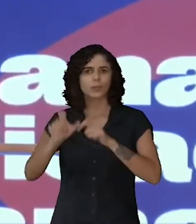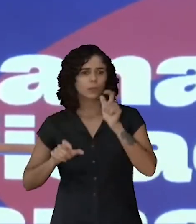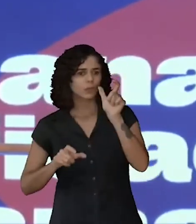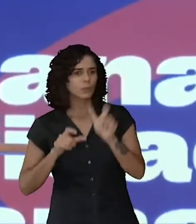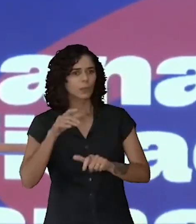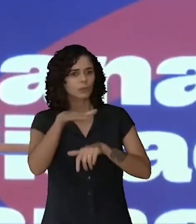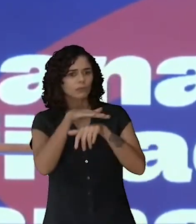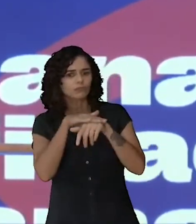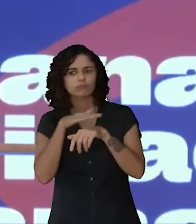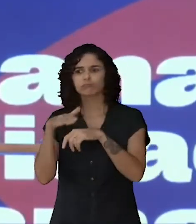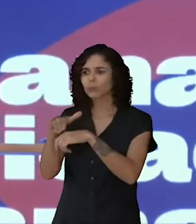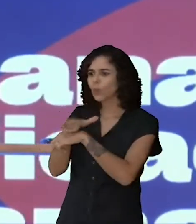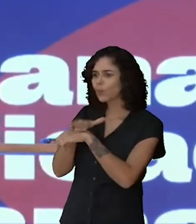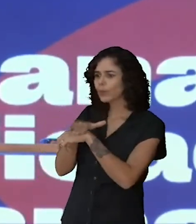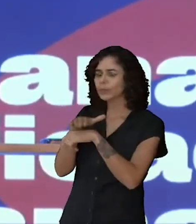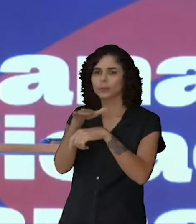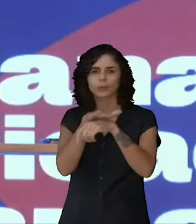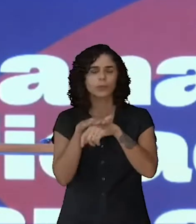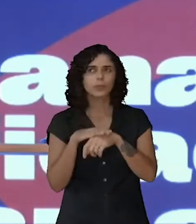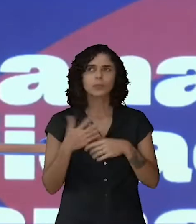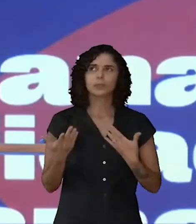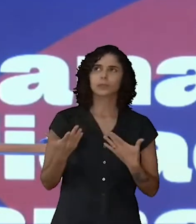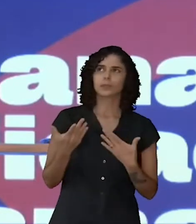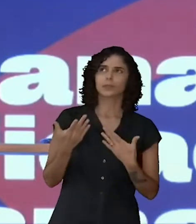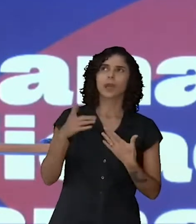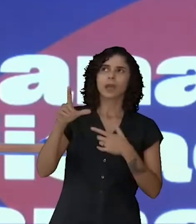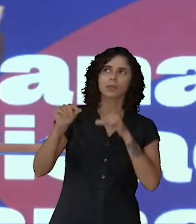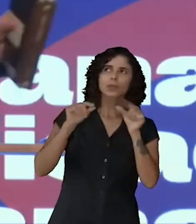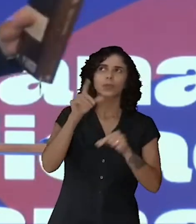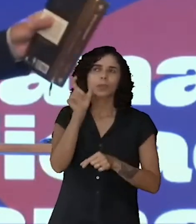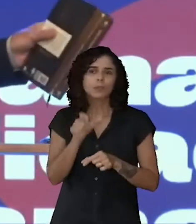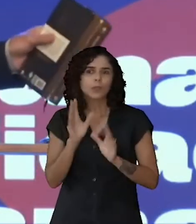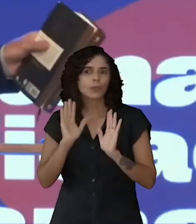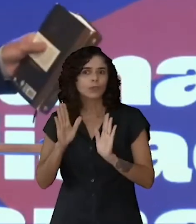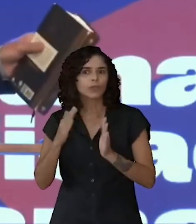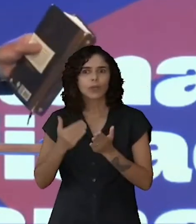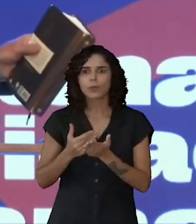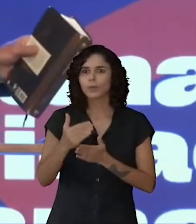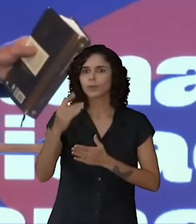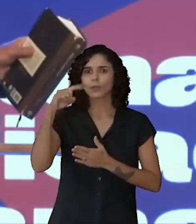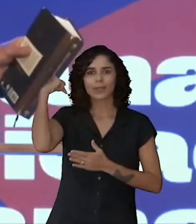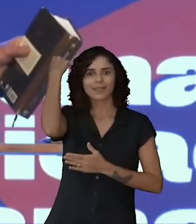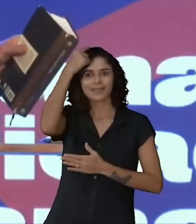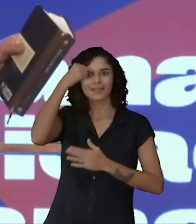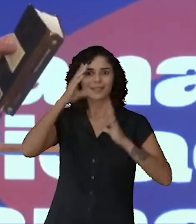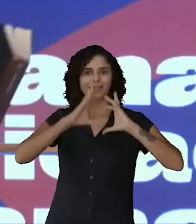sinais da separação de Deus. E santificação é separação.